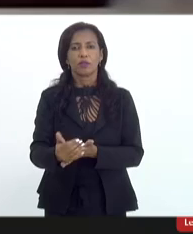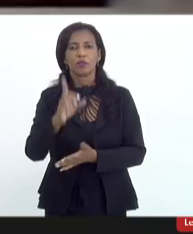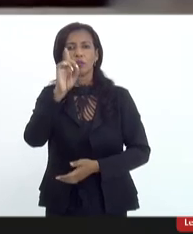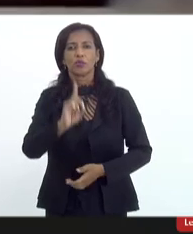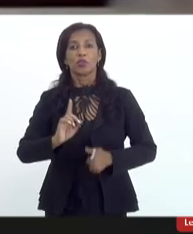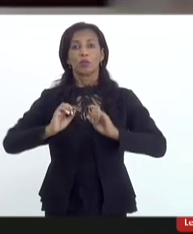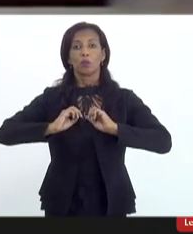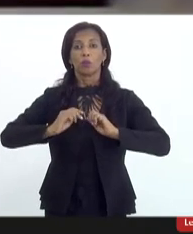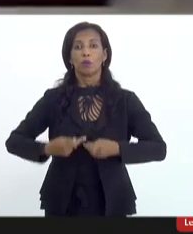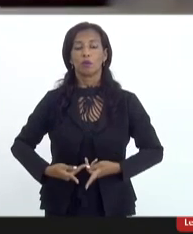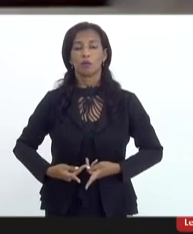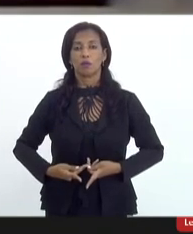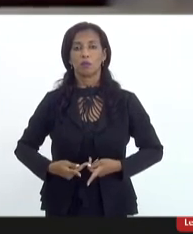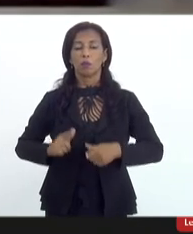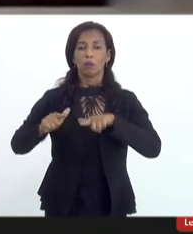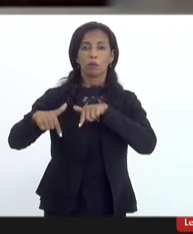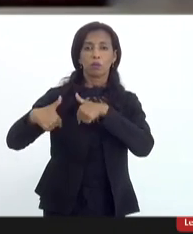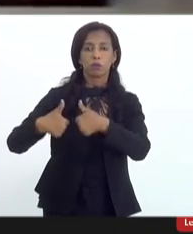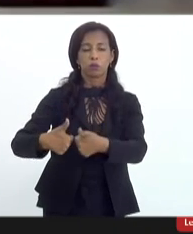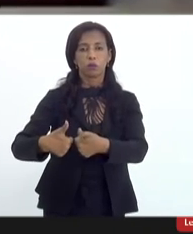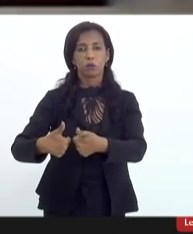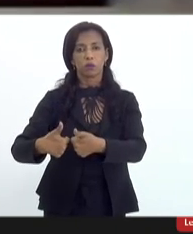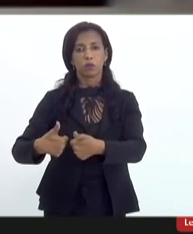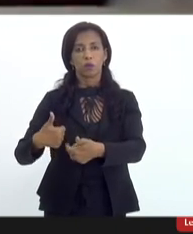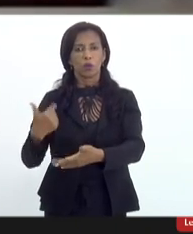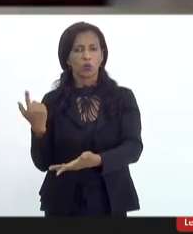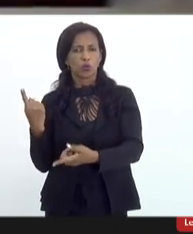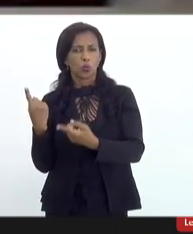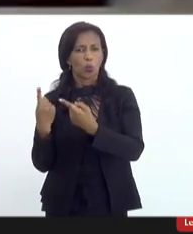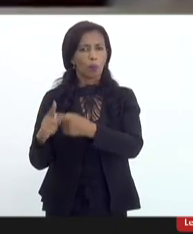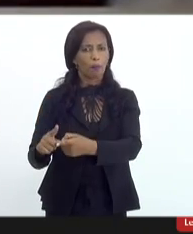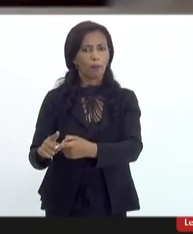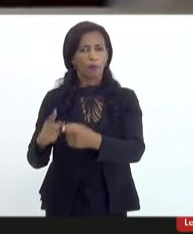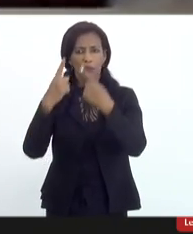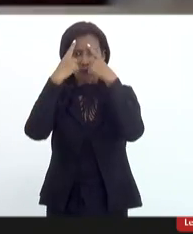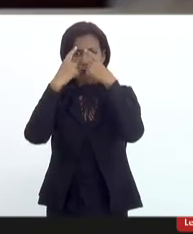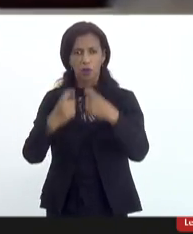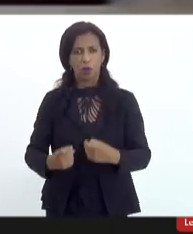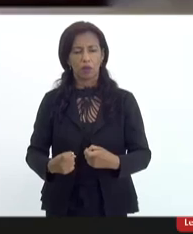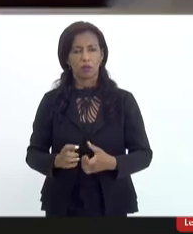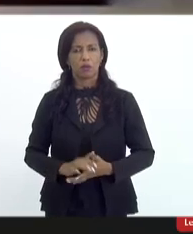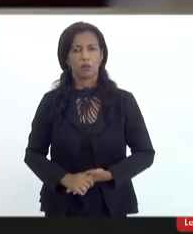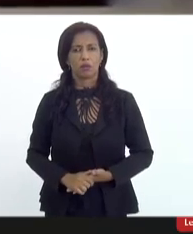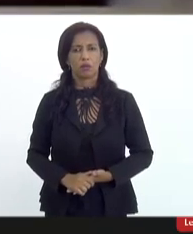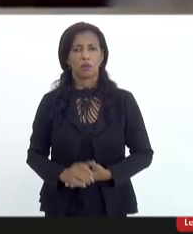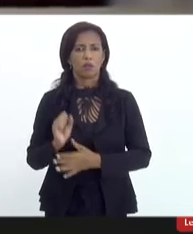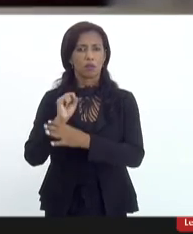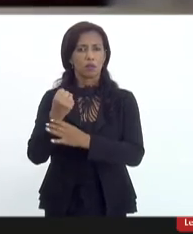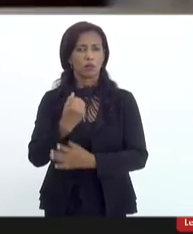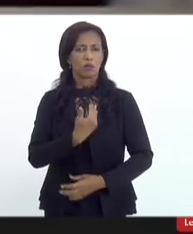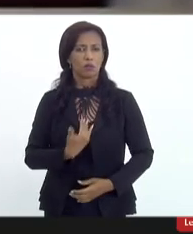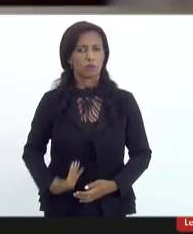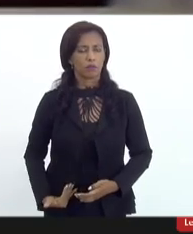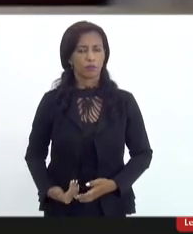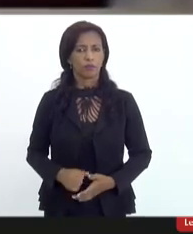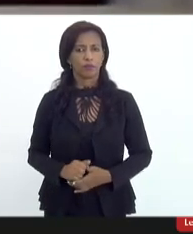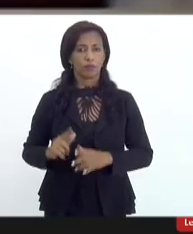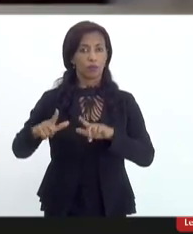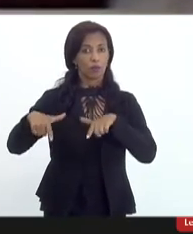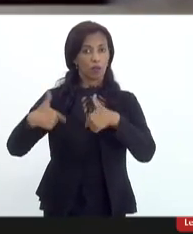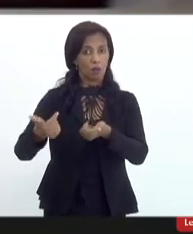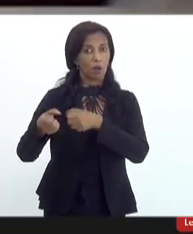direitos humanos, ações de combate à violência, segurança pública,